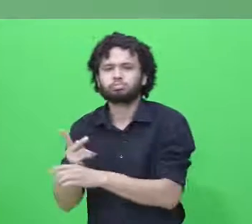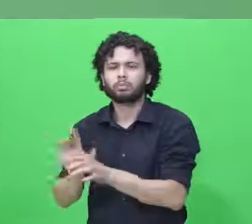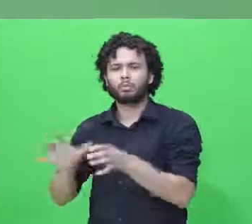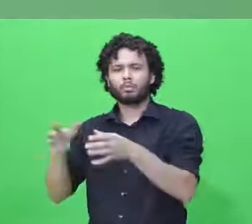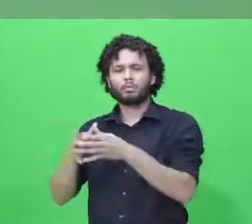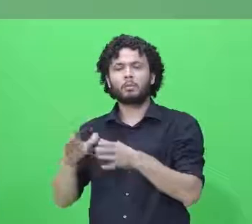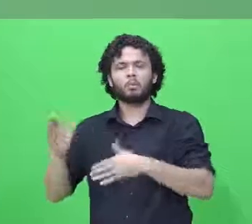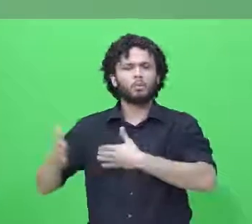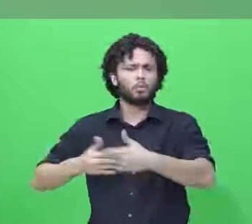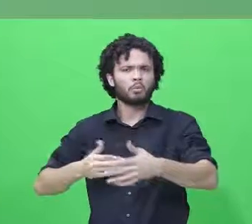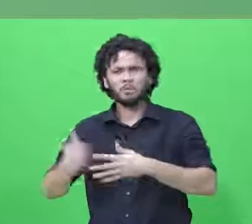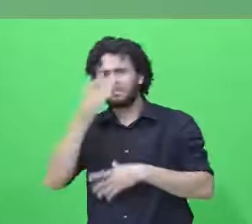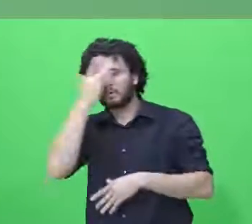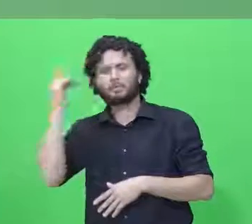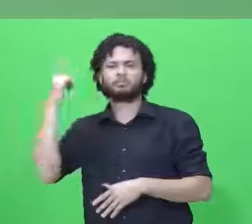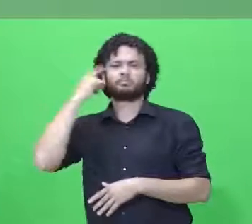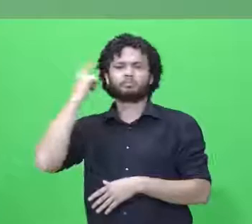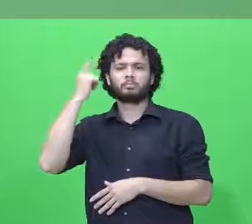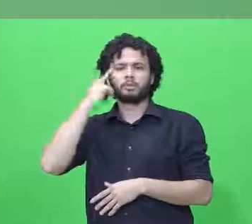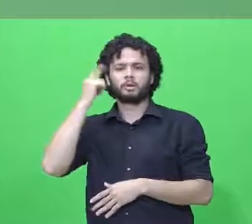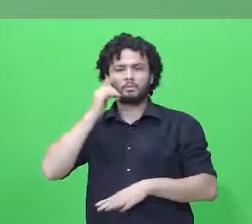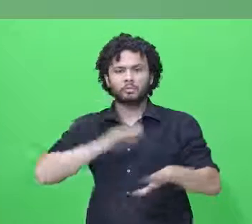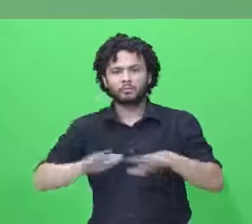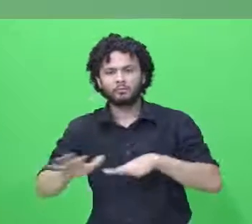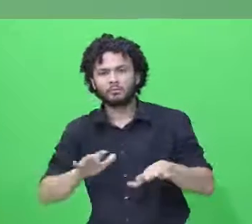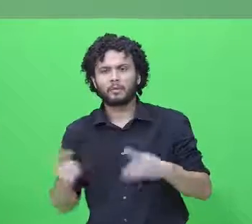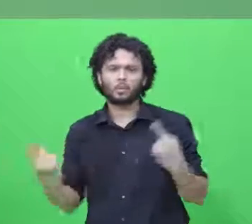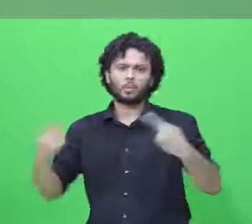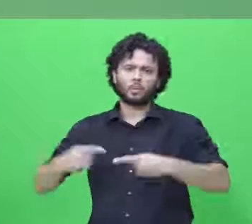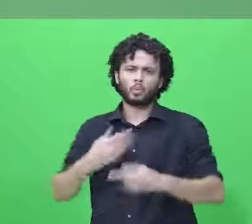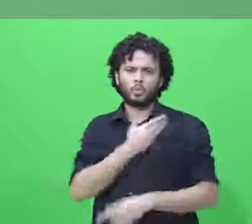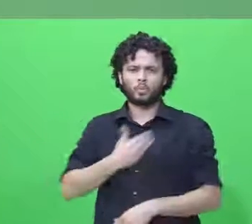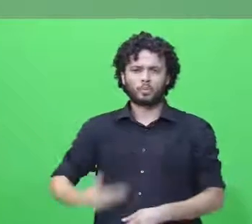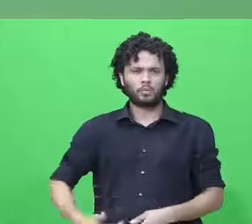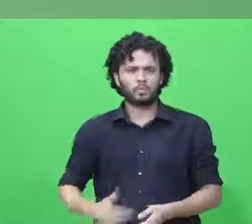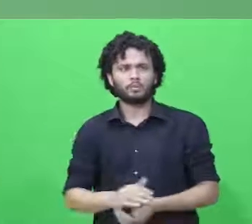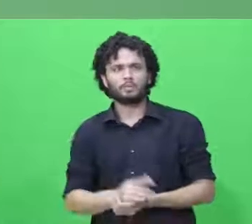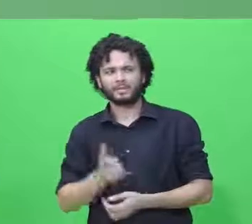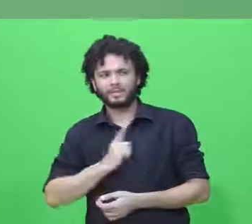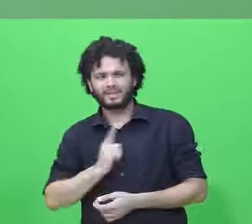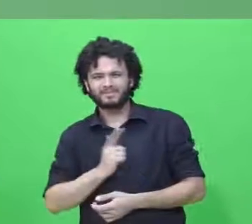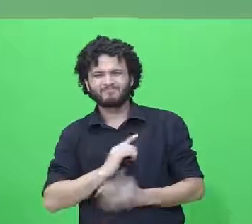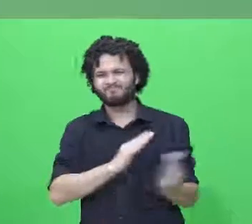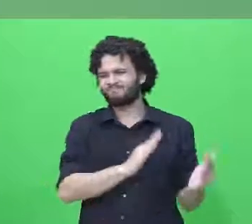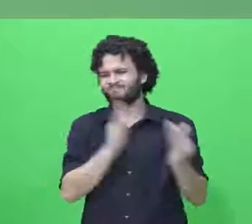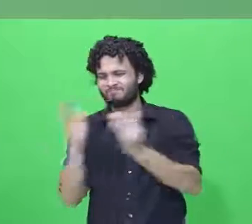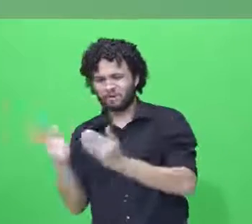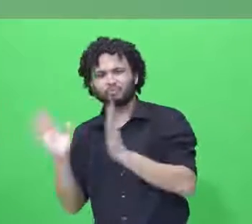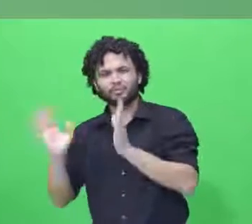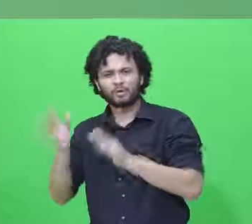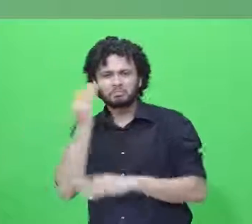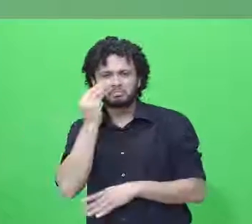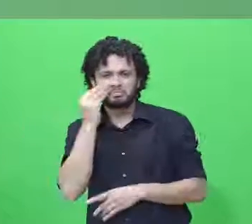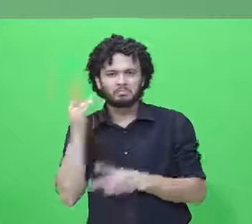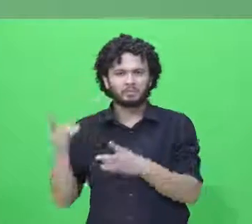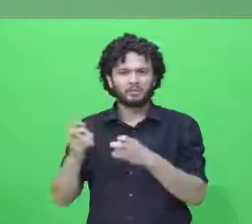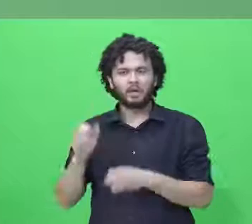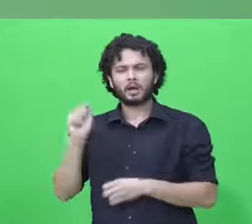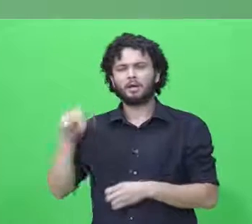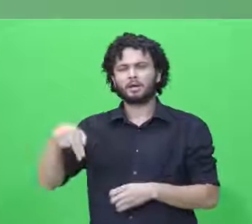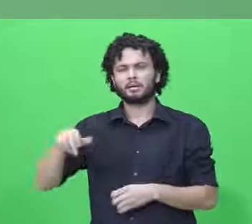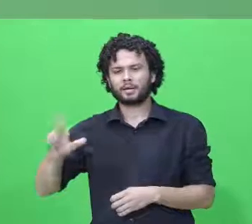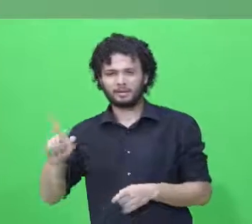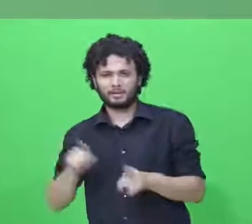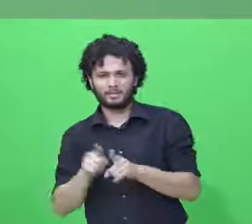pessoa que pense, né, em algum movimento contra o governo, né, ou tem essas tendências, como nós vimos daí da ANL,